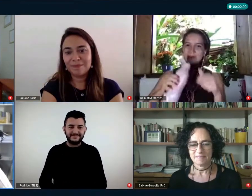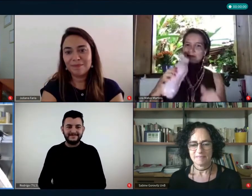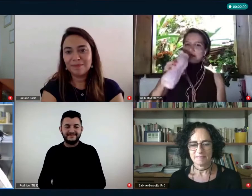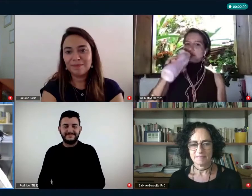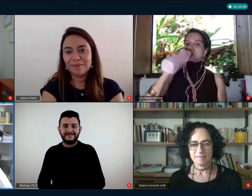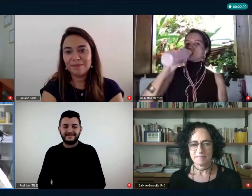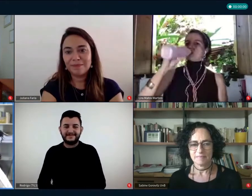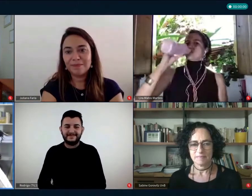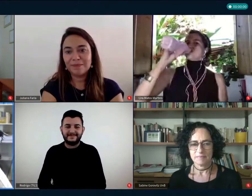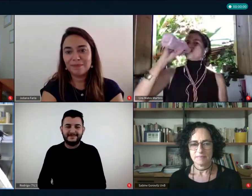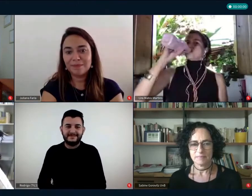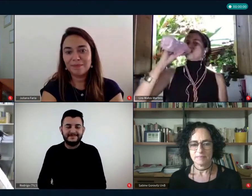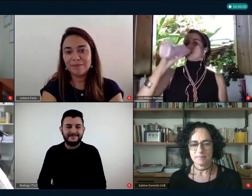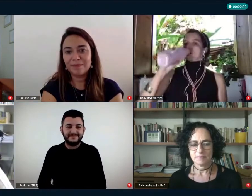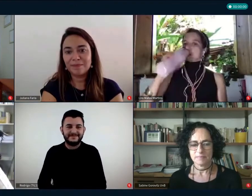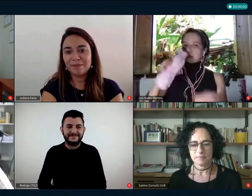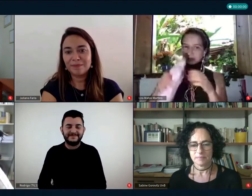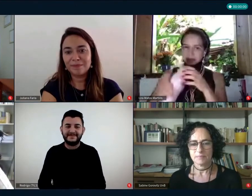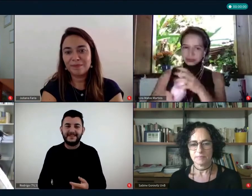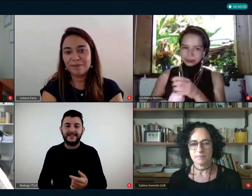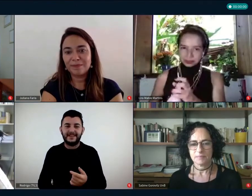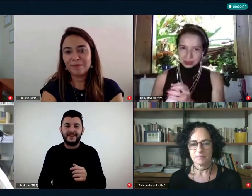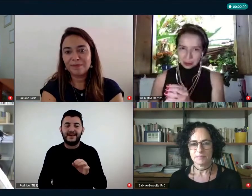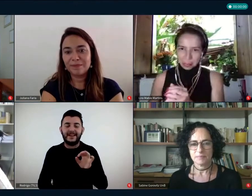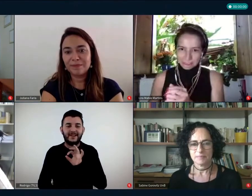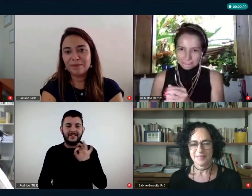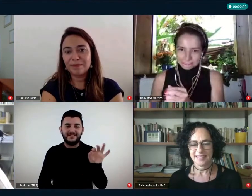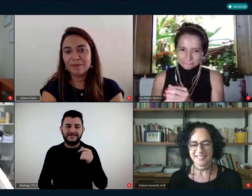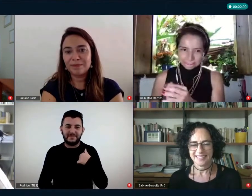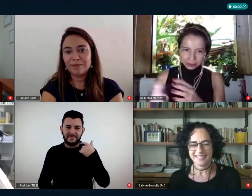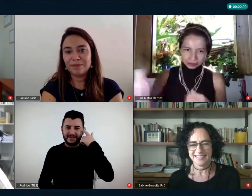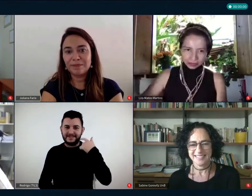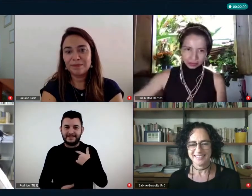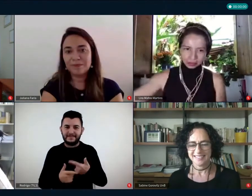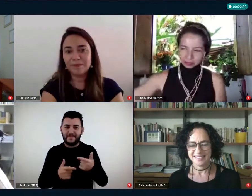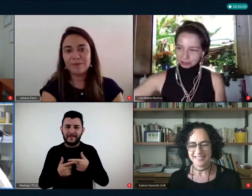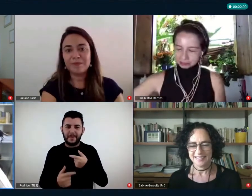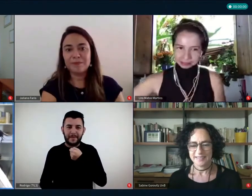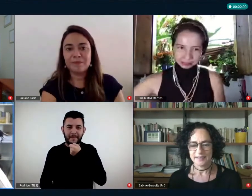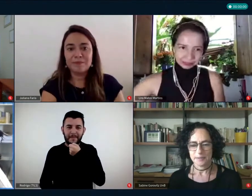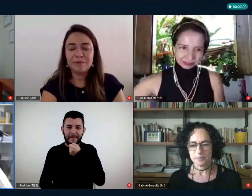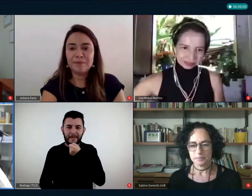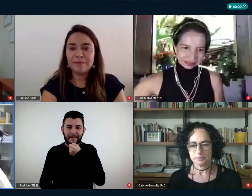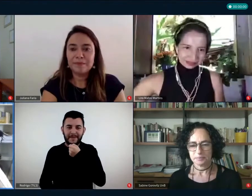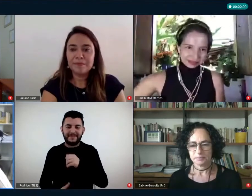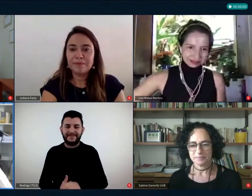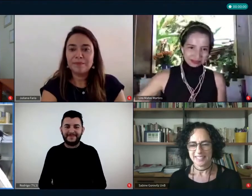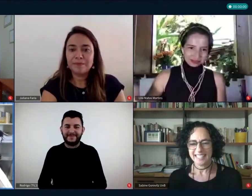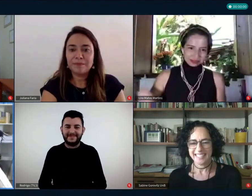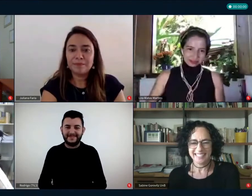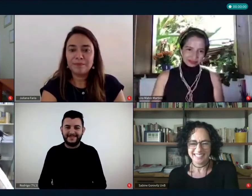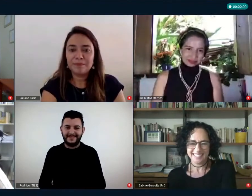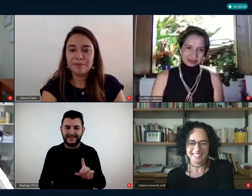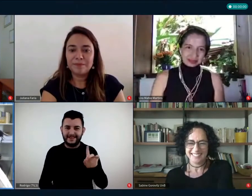Estou ouvindo, Nicolas. Ah, ótimo, achei que tinha dado um problema aqui no microfone. Deus me livre, Nicolas.